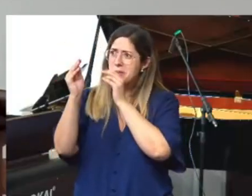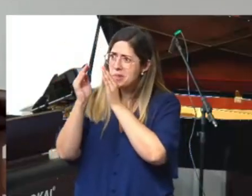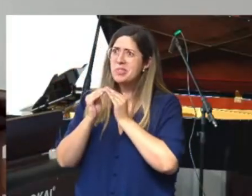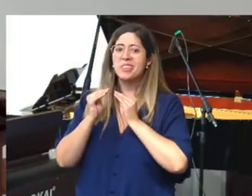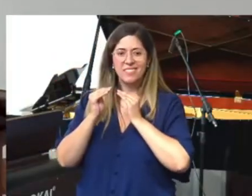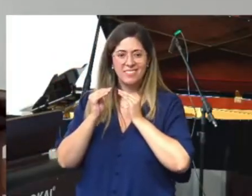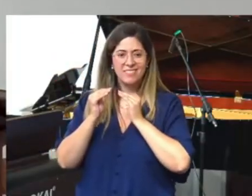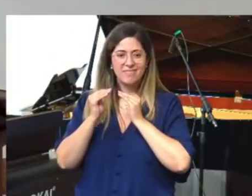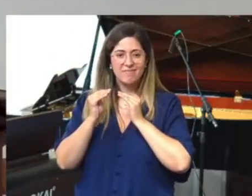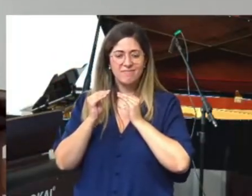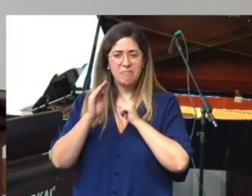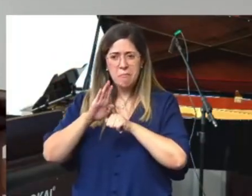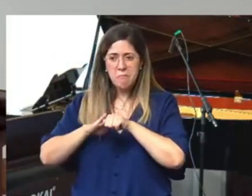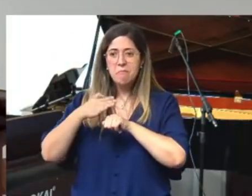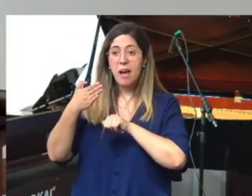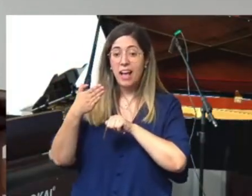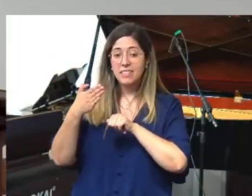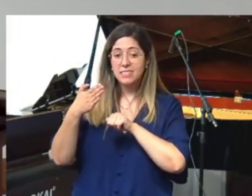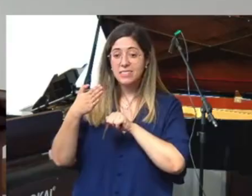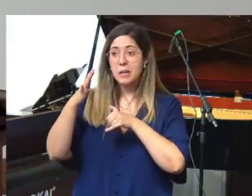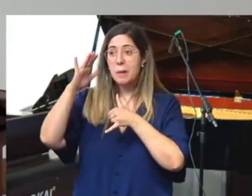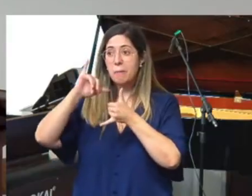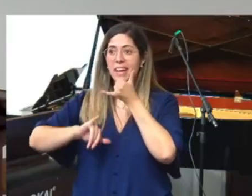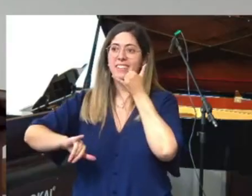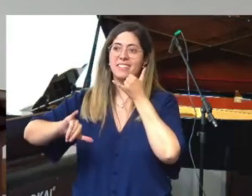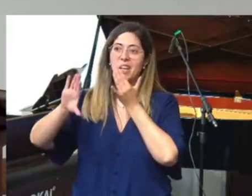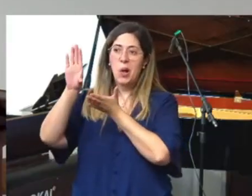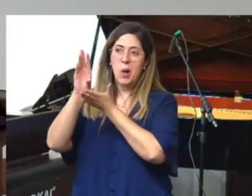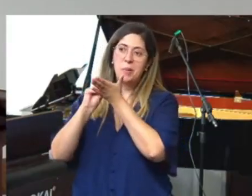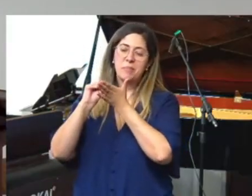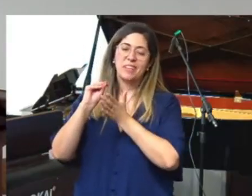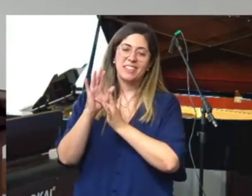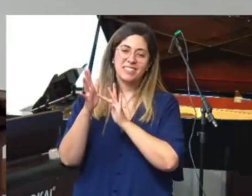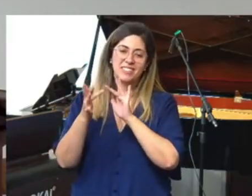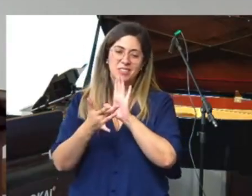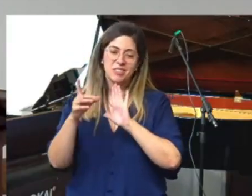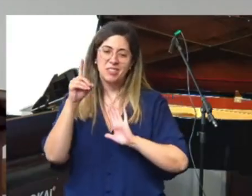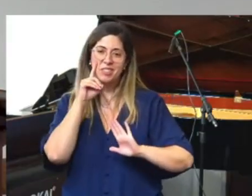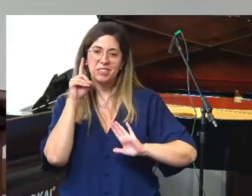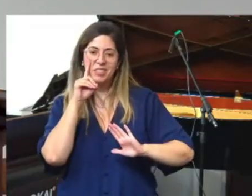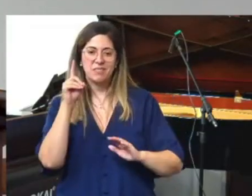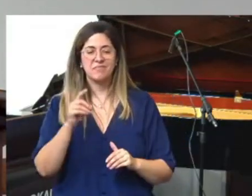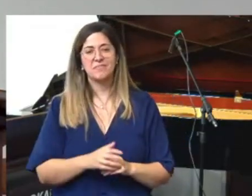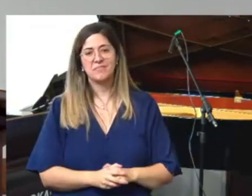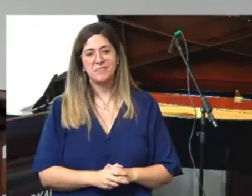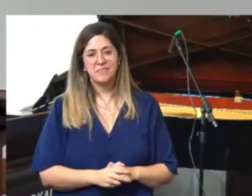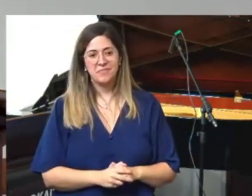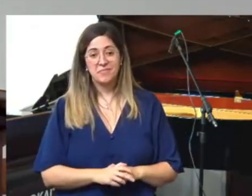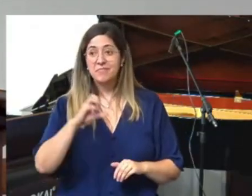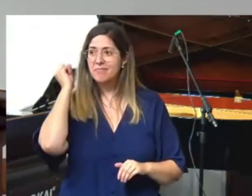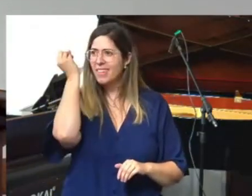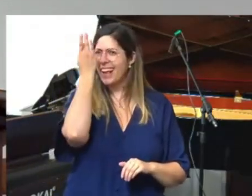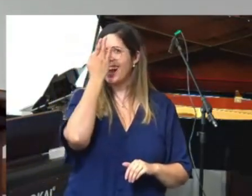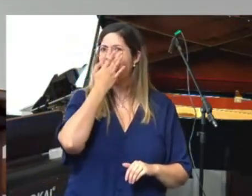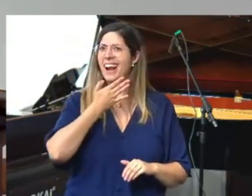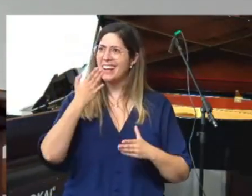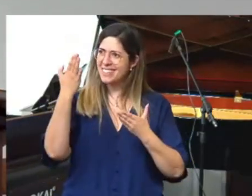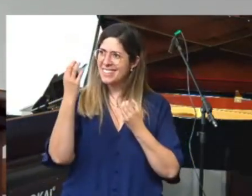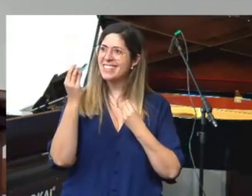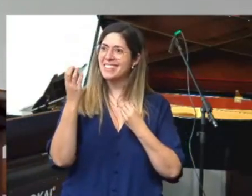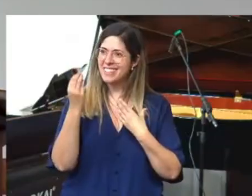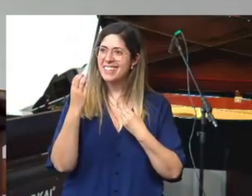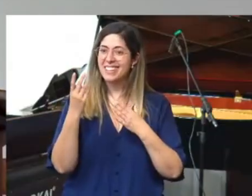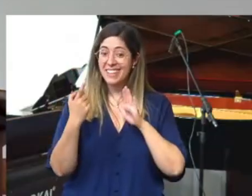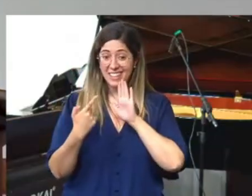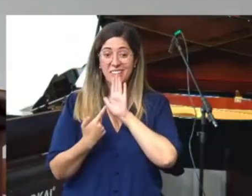pode ser mais parecido com Jesus a cada dia. A cada dia. Mas vejam que a graça de Deus,